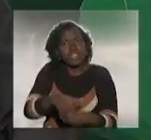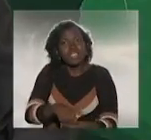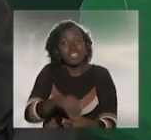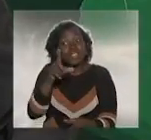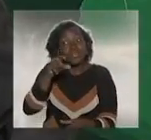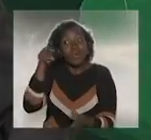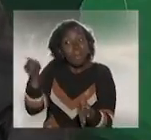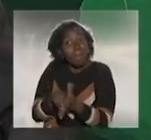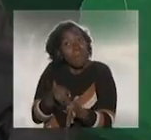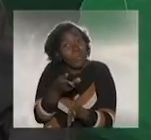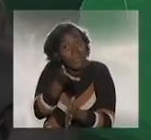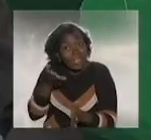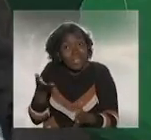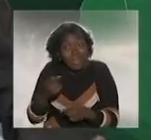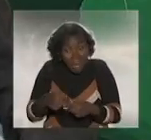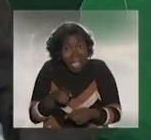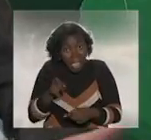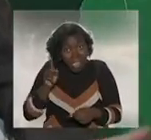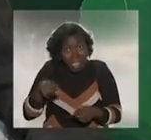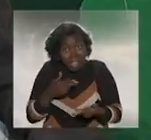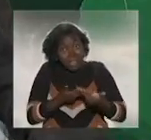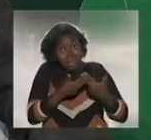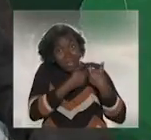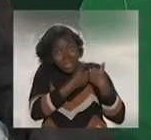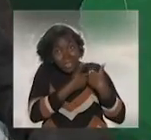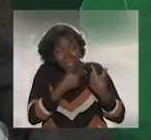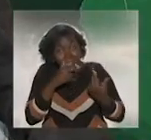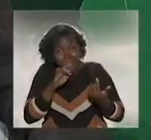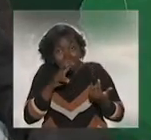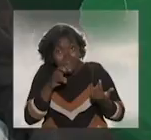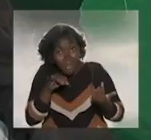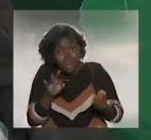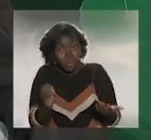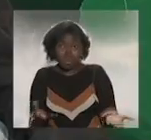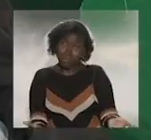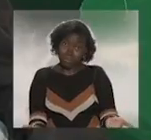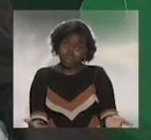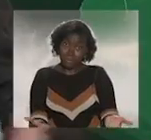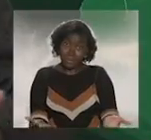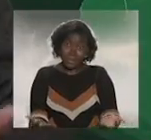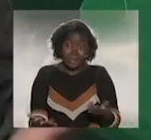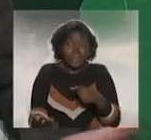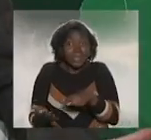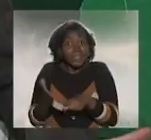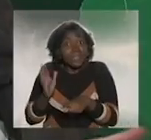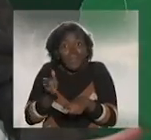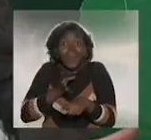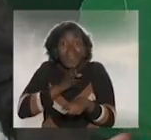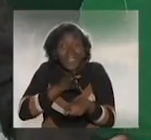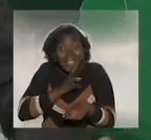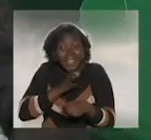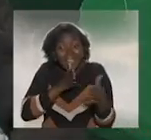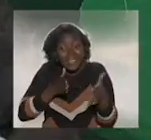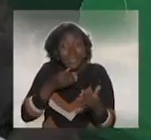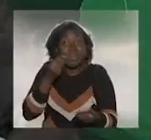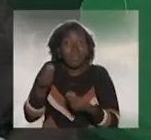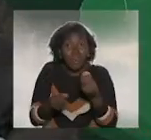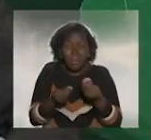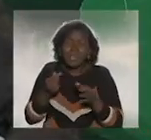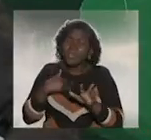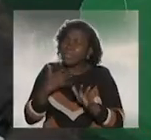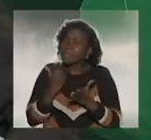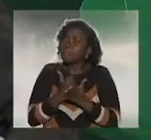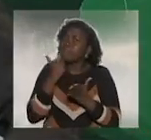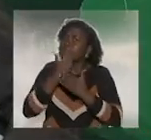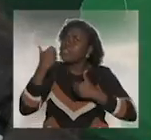um candidato dos atletas. Afinal de contas, eles não são responsáveis pelo evento? Sim. Mas eles são alijados do processo. Agora,